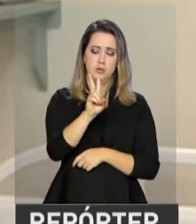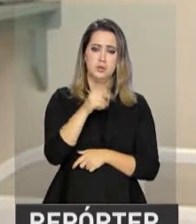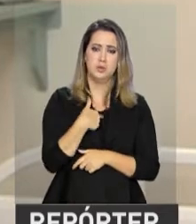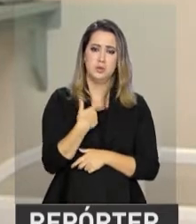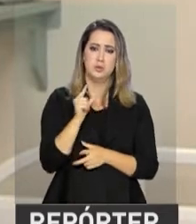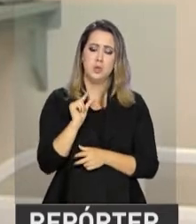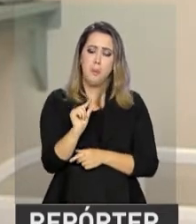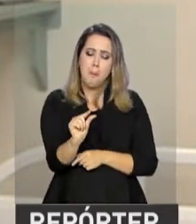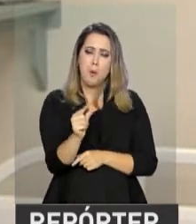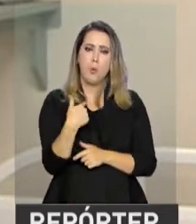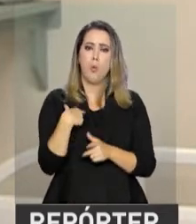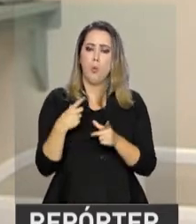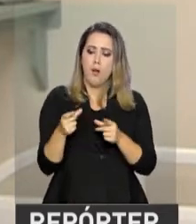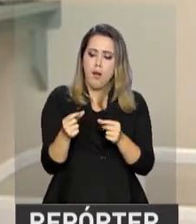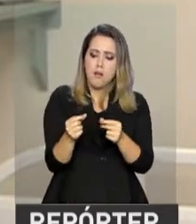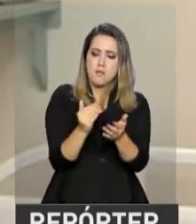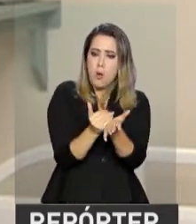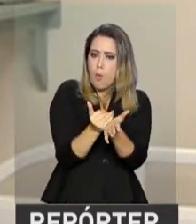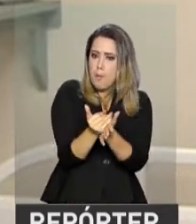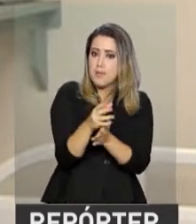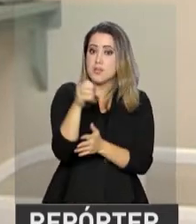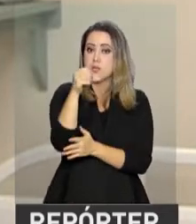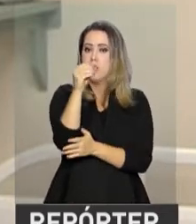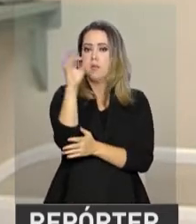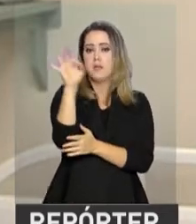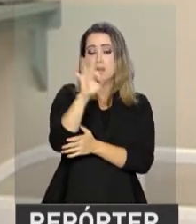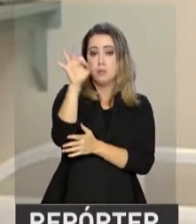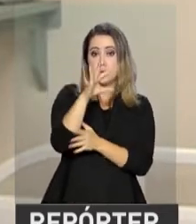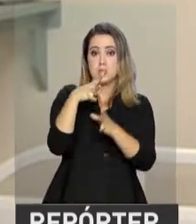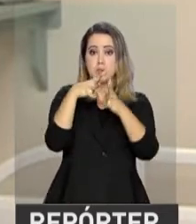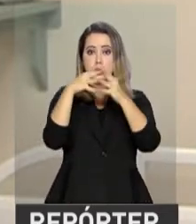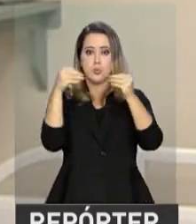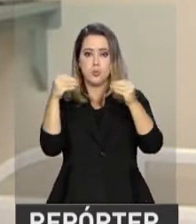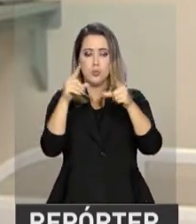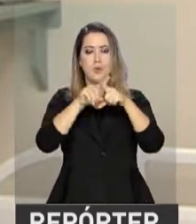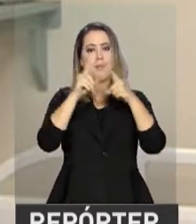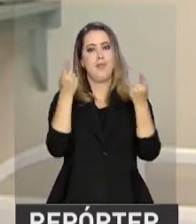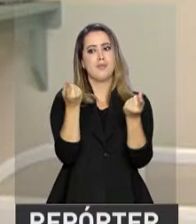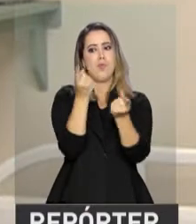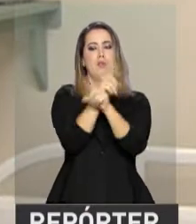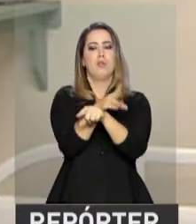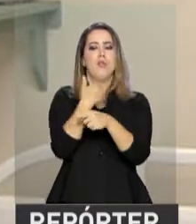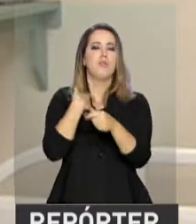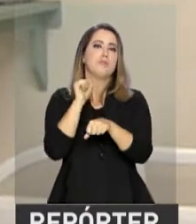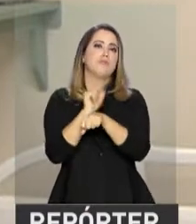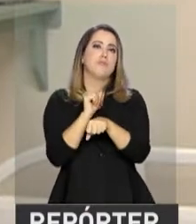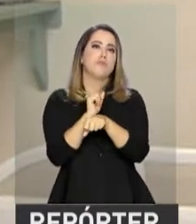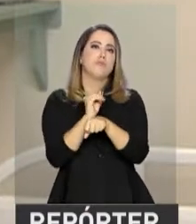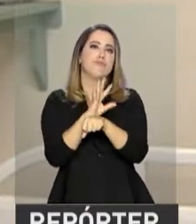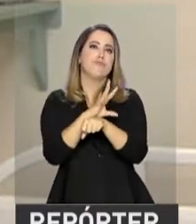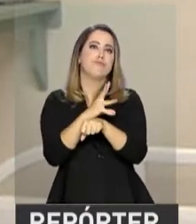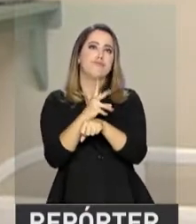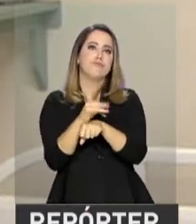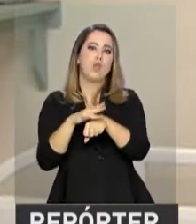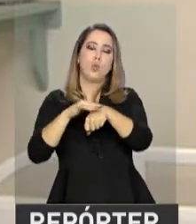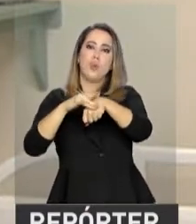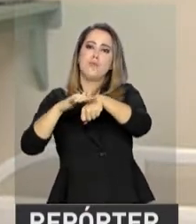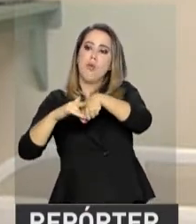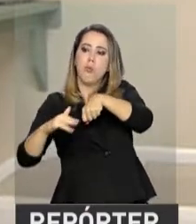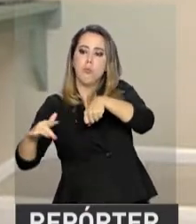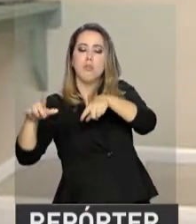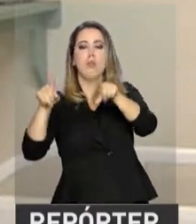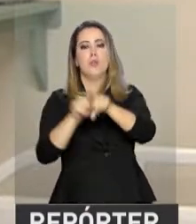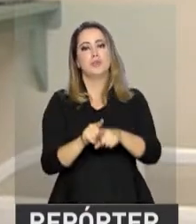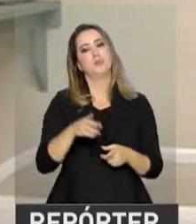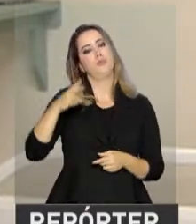mínimo de lesão, tem a chance de 90% de cura. O contrário disso, se você deixa passar, esse aumento de câncer